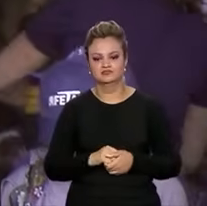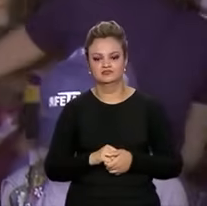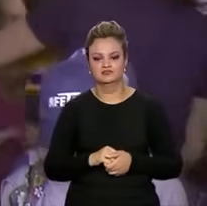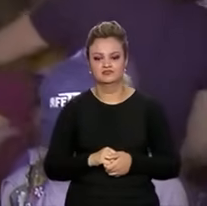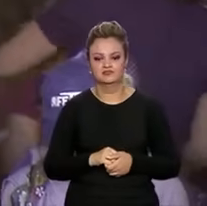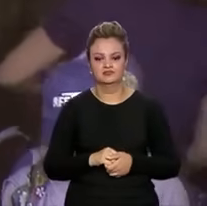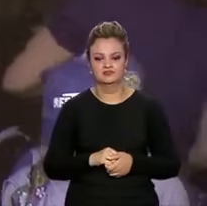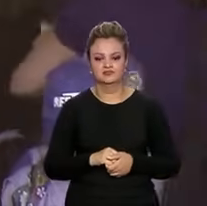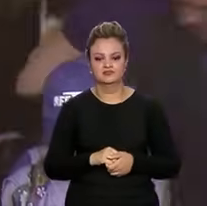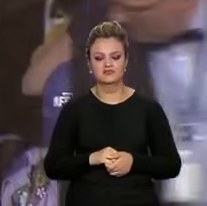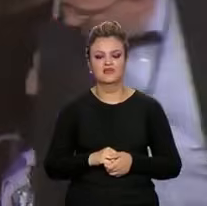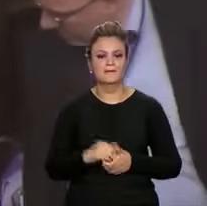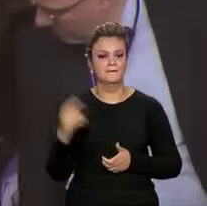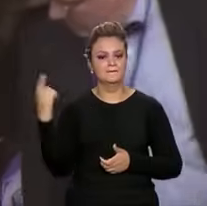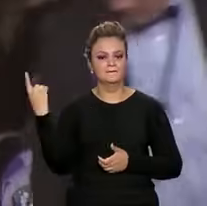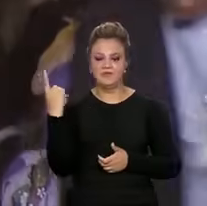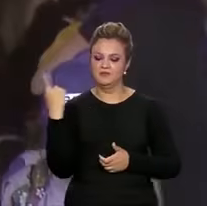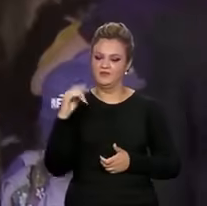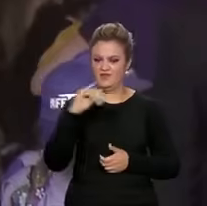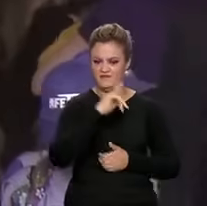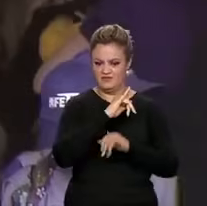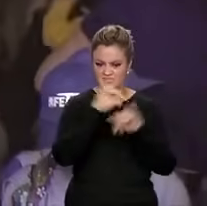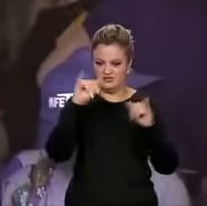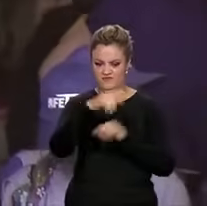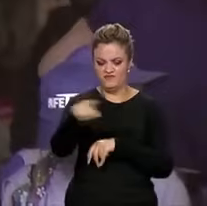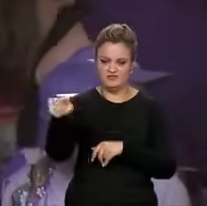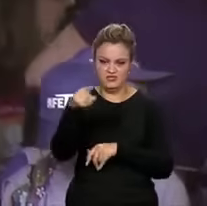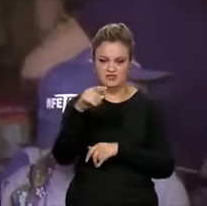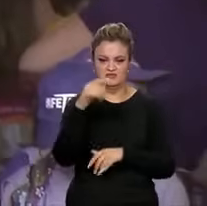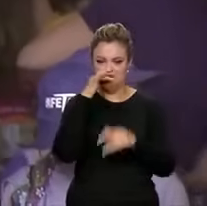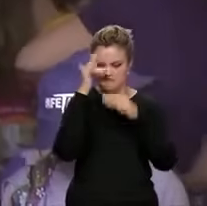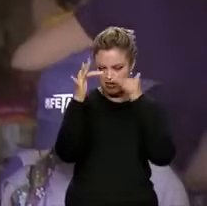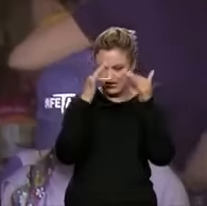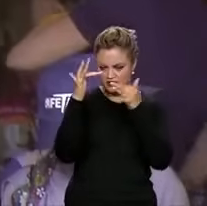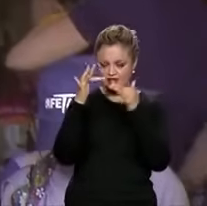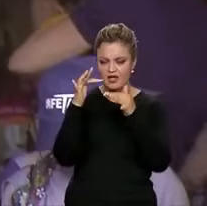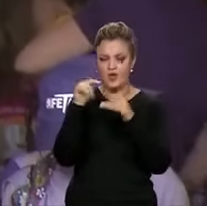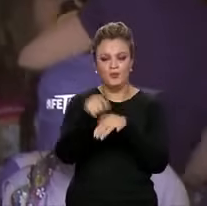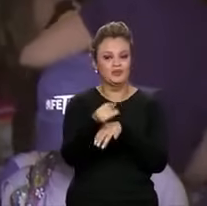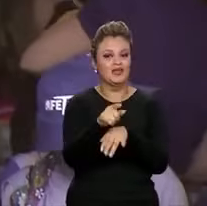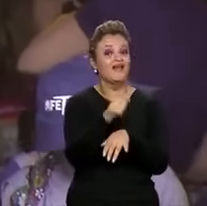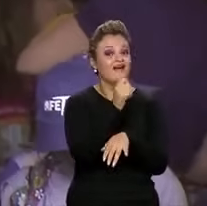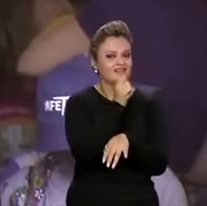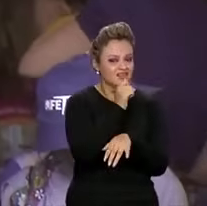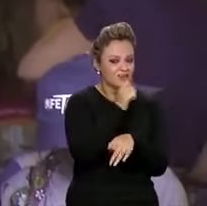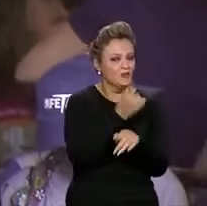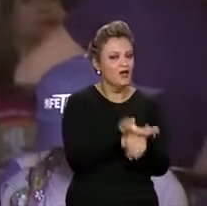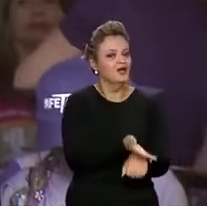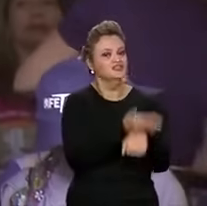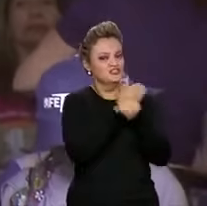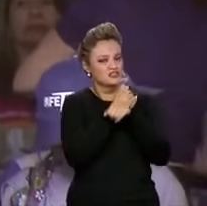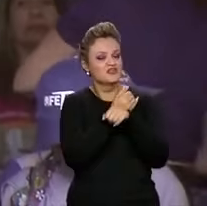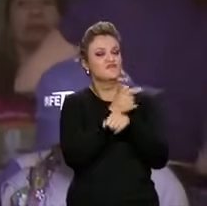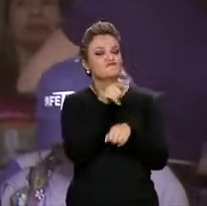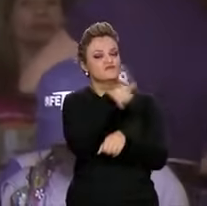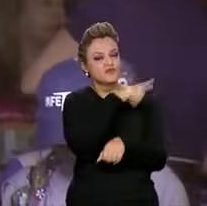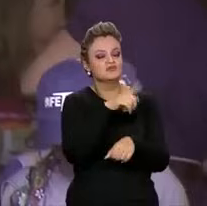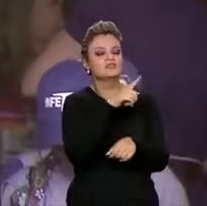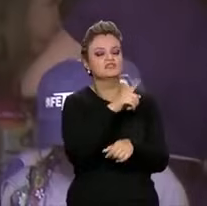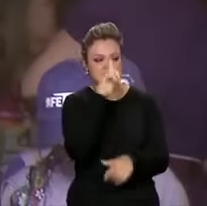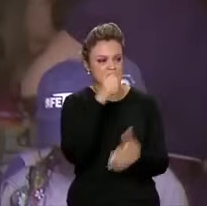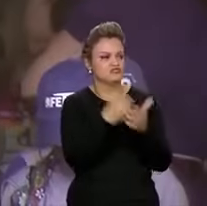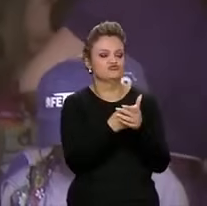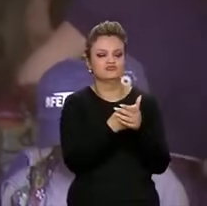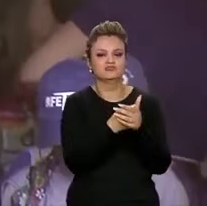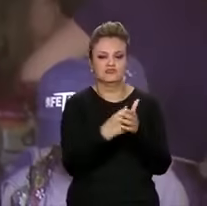primeiro lugar dizer para as Margaridas antes da marcha das Margaridas Vocês tomaram uma